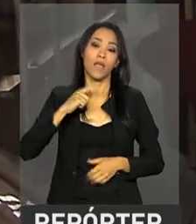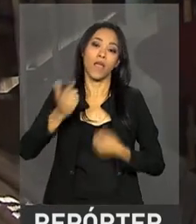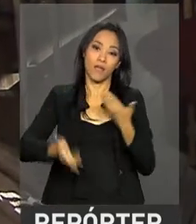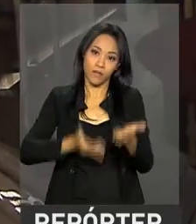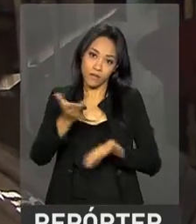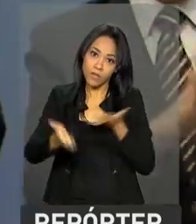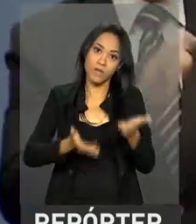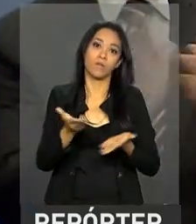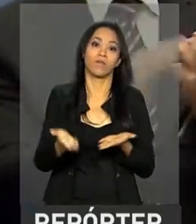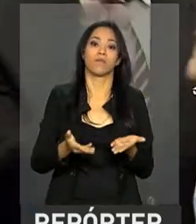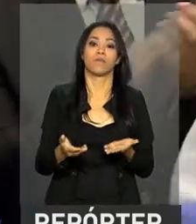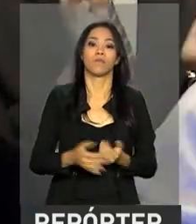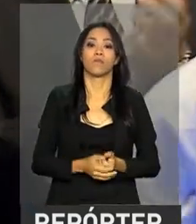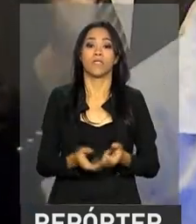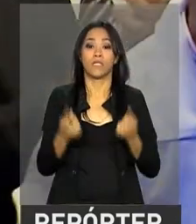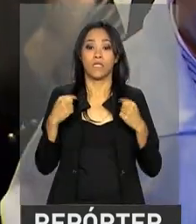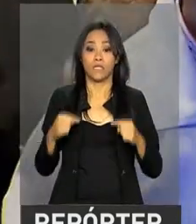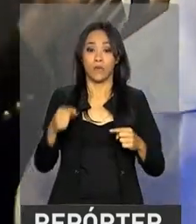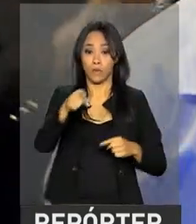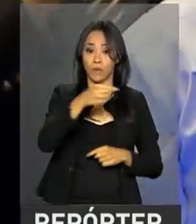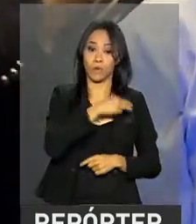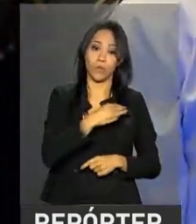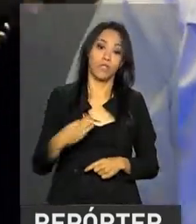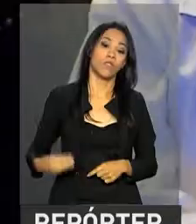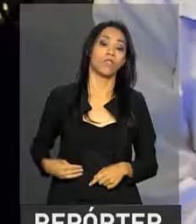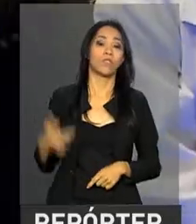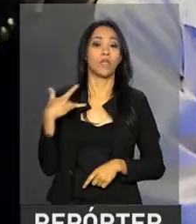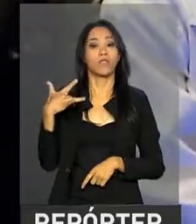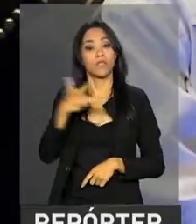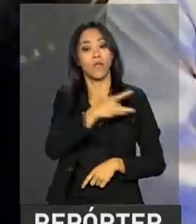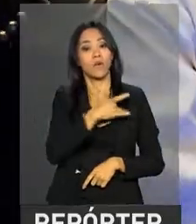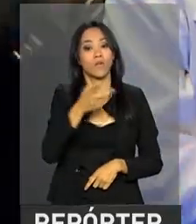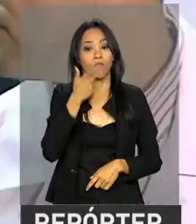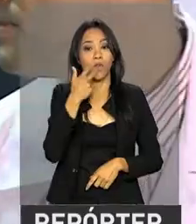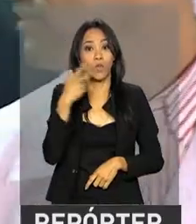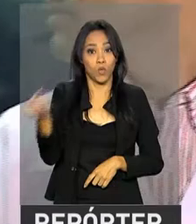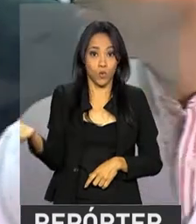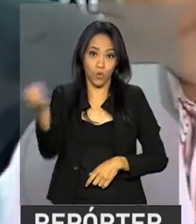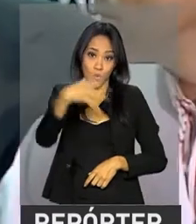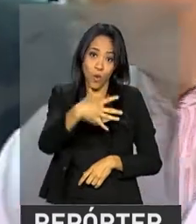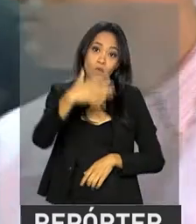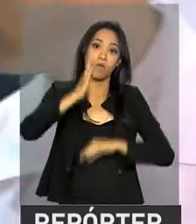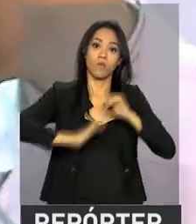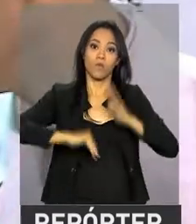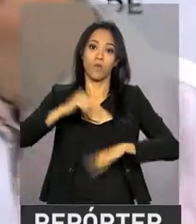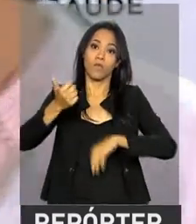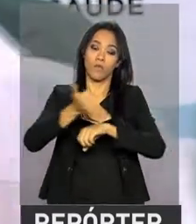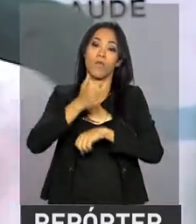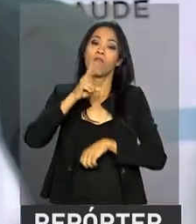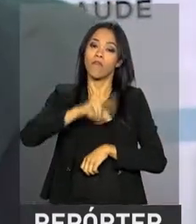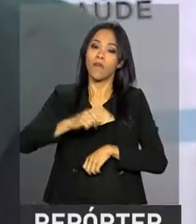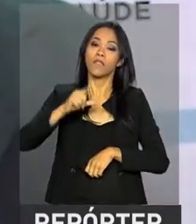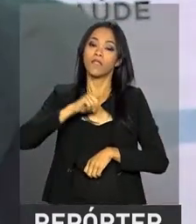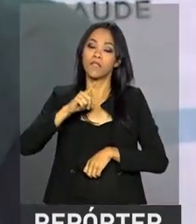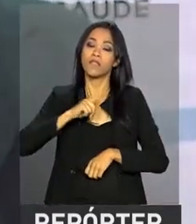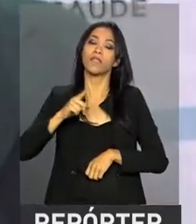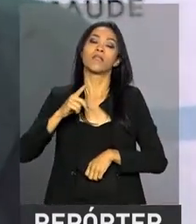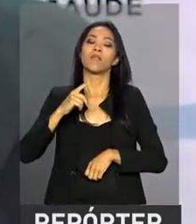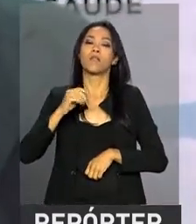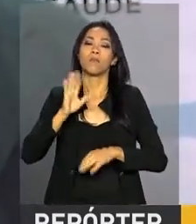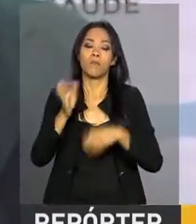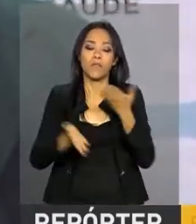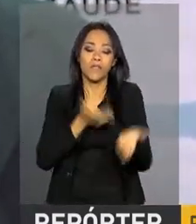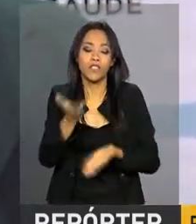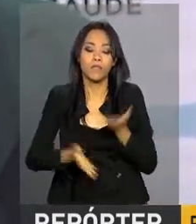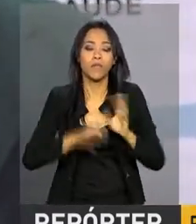Mais Médicos. O ministro da Saúde ressalta que os novos profissionais vão fazer atendimento humanizado. É o que nós queremos